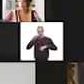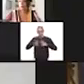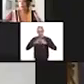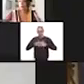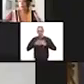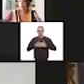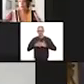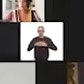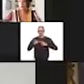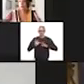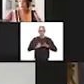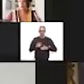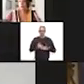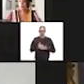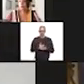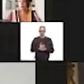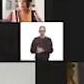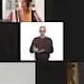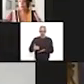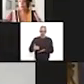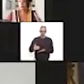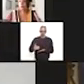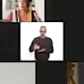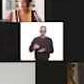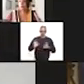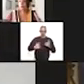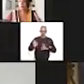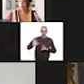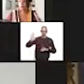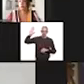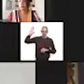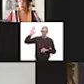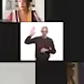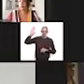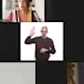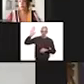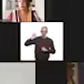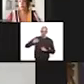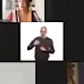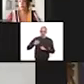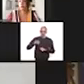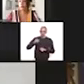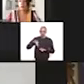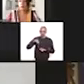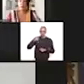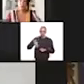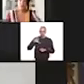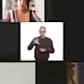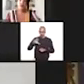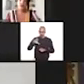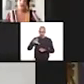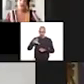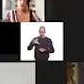presidente. Questão de ordem, deputada. Deixa eu anotar aqui o deputado Mink, Carlos Mink.